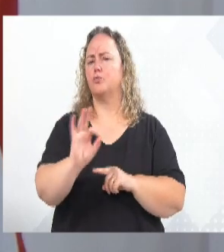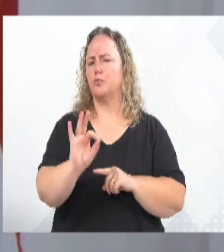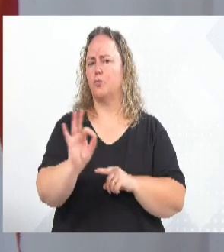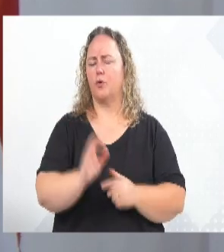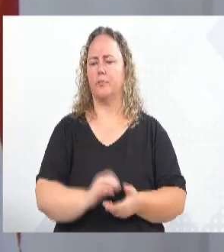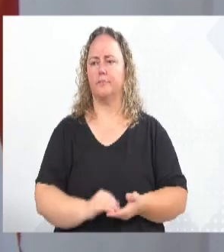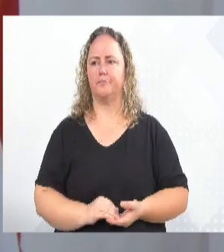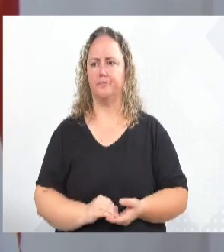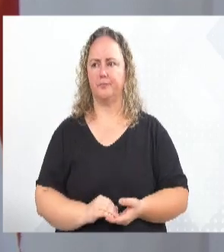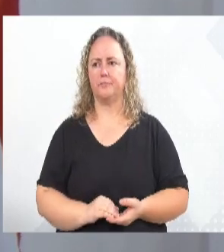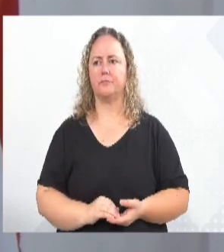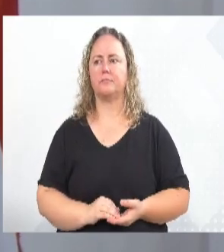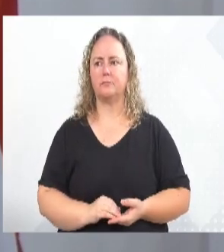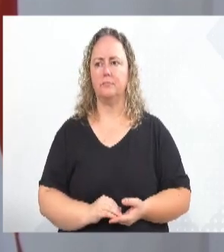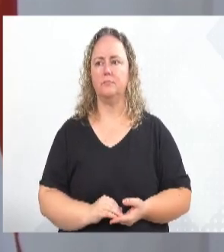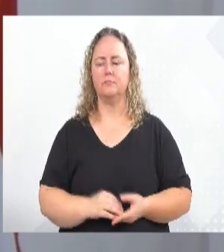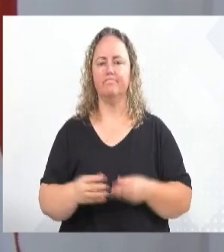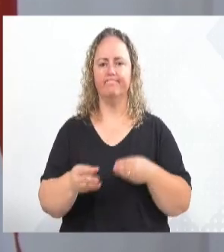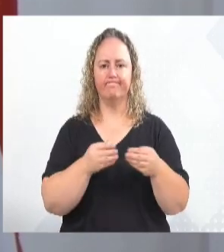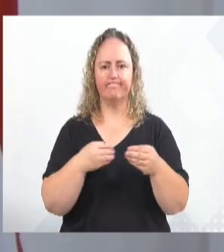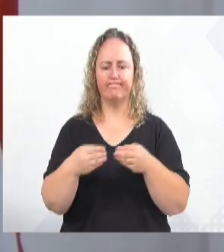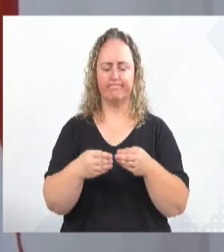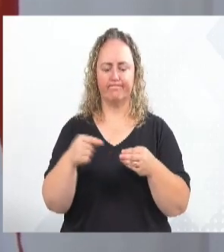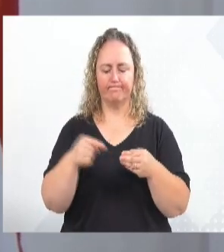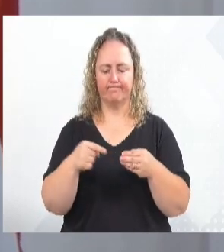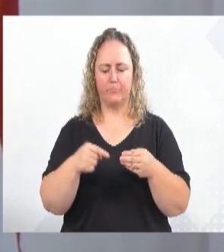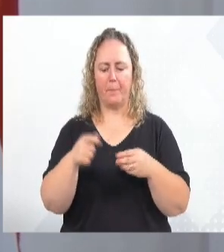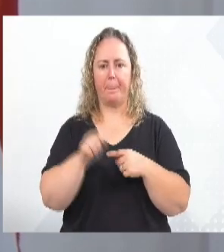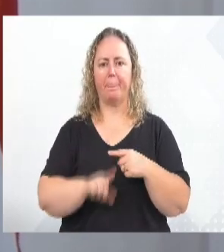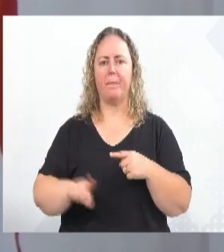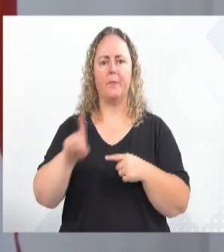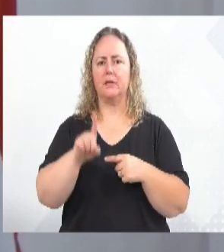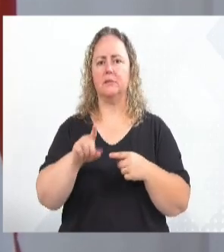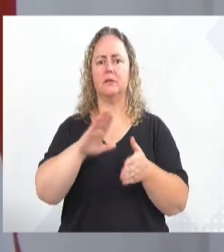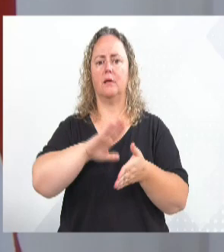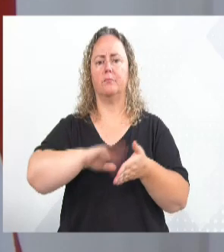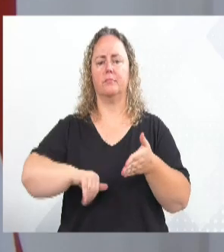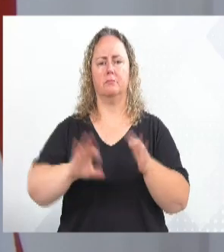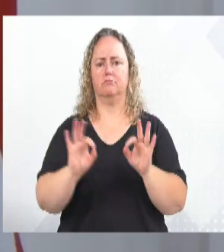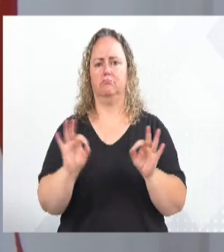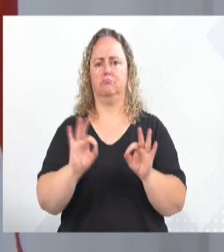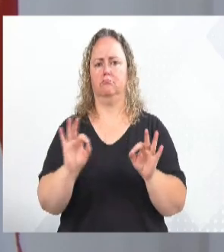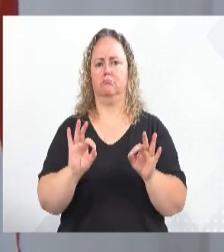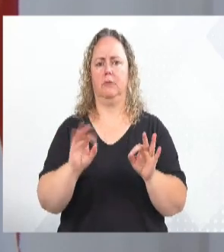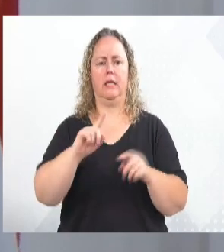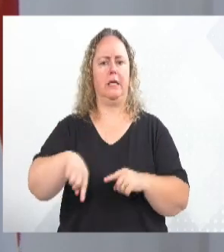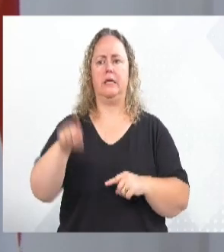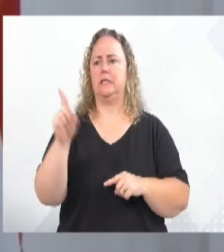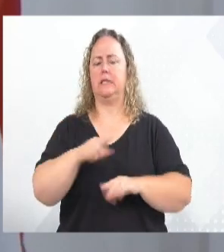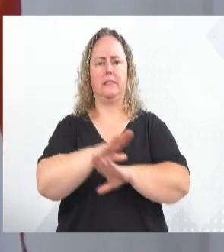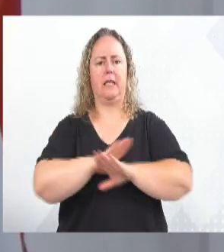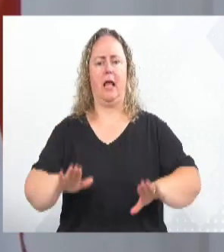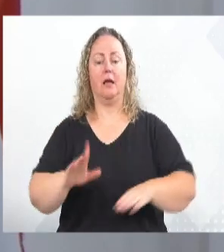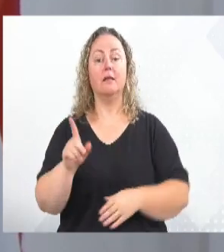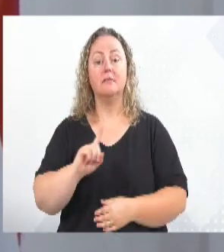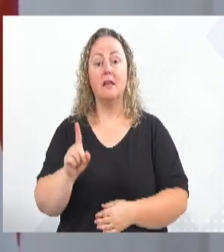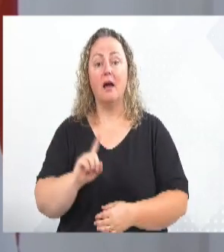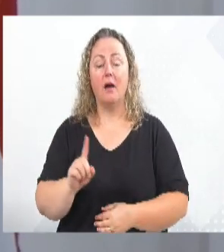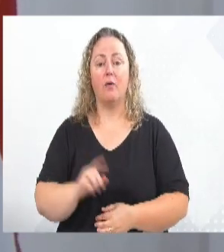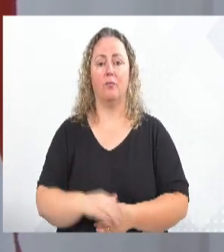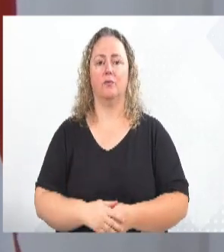Para quê? Que o plástico não precisa ser banido da sociedade, não precisa ser banido. Ele tem que